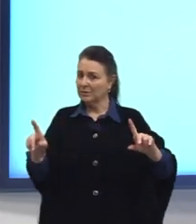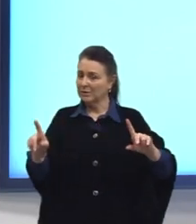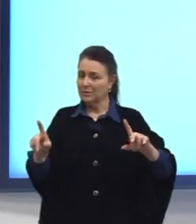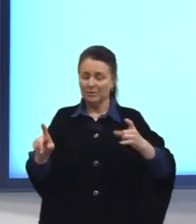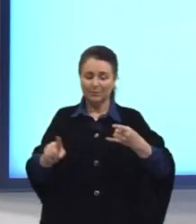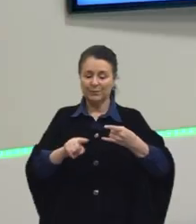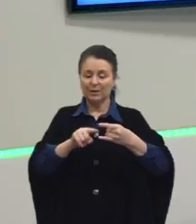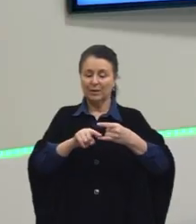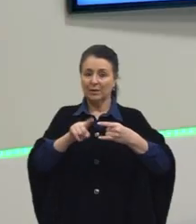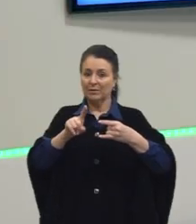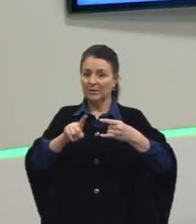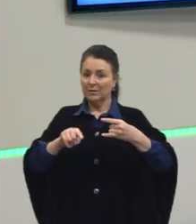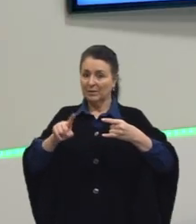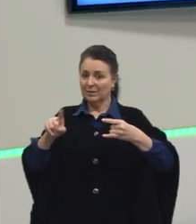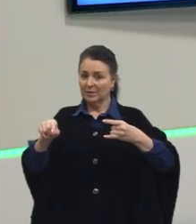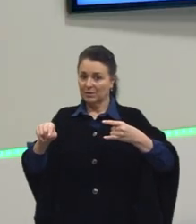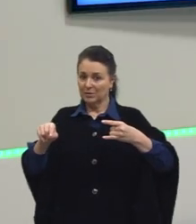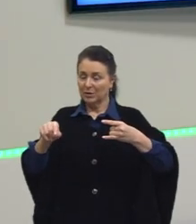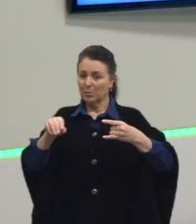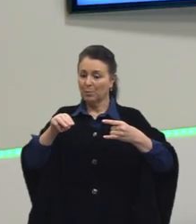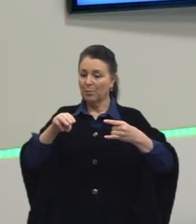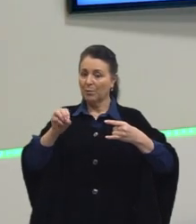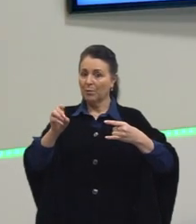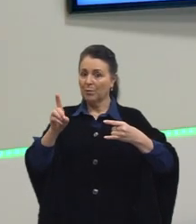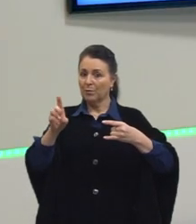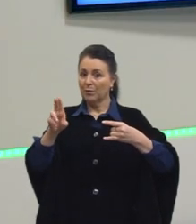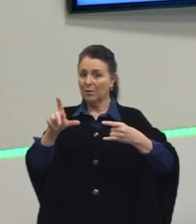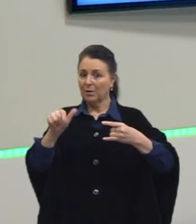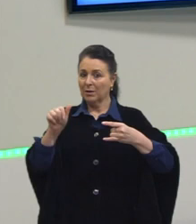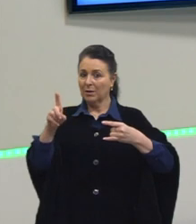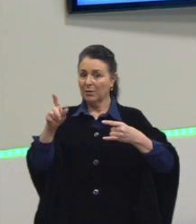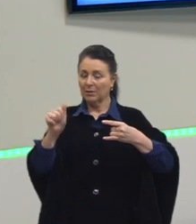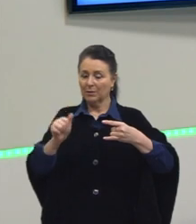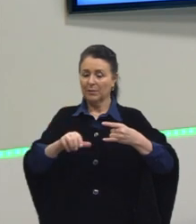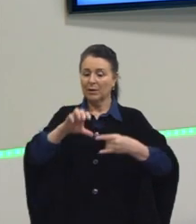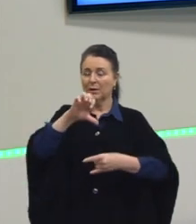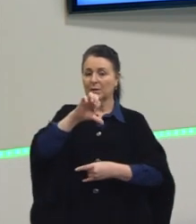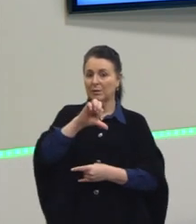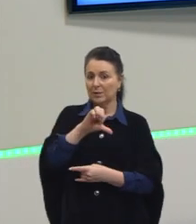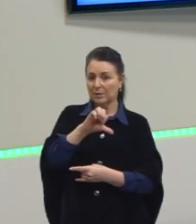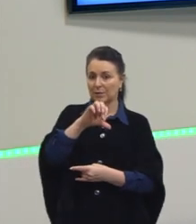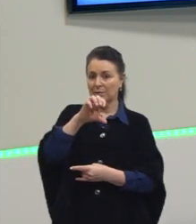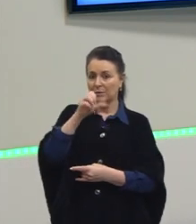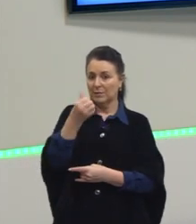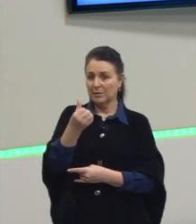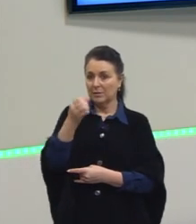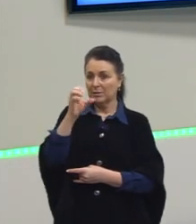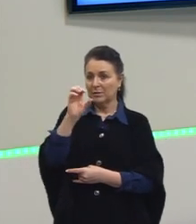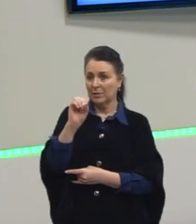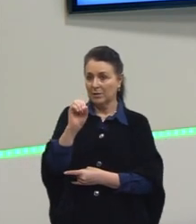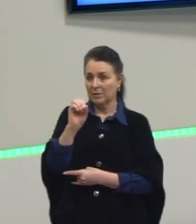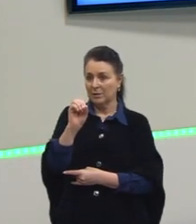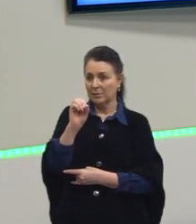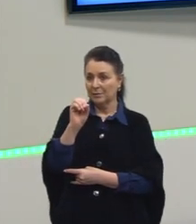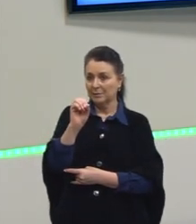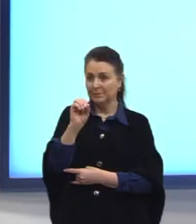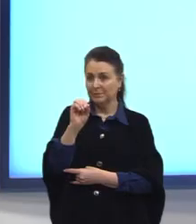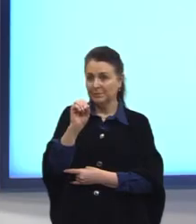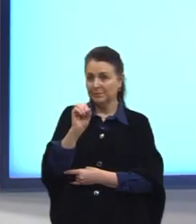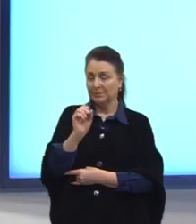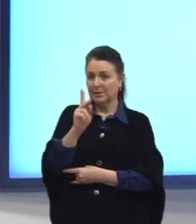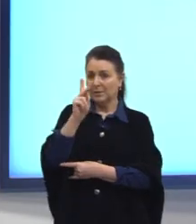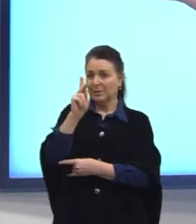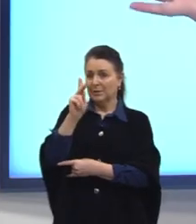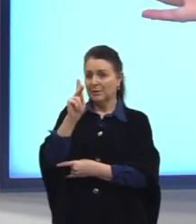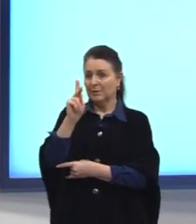amplitude modulada ela vai se aproximadamente de 960 quilo Hertz tá como a gente viu na nossa aula